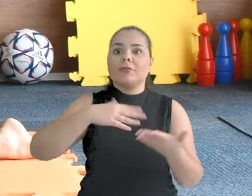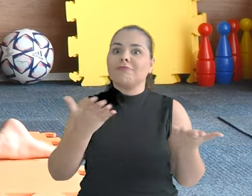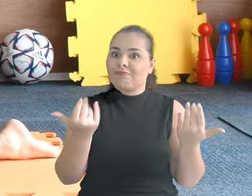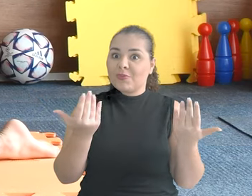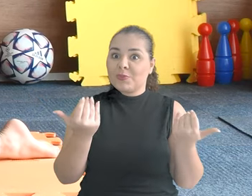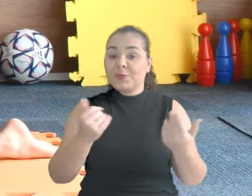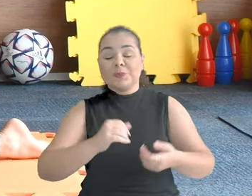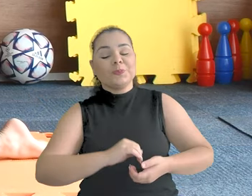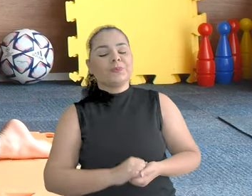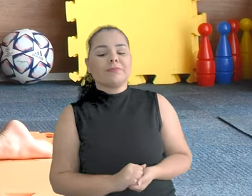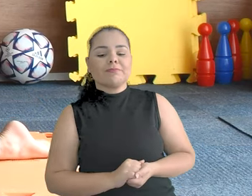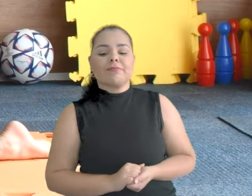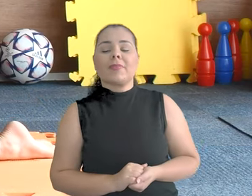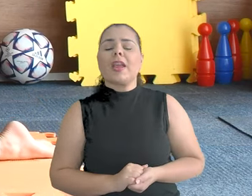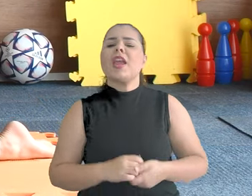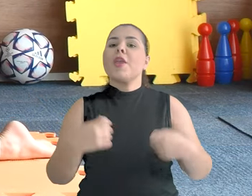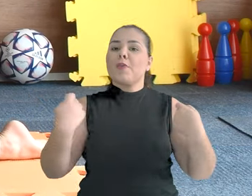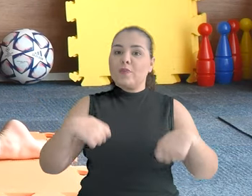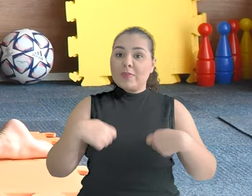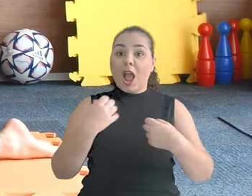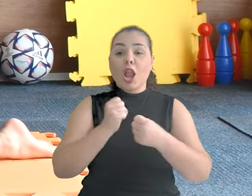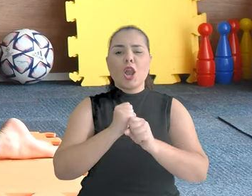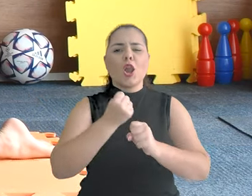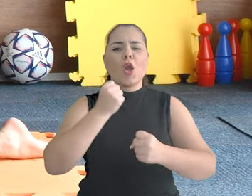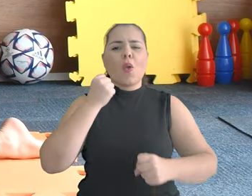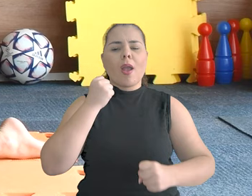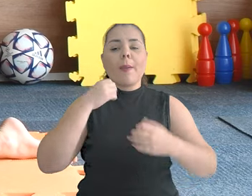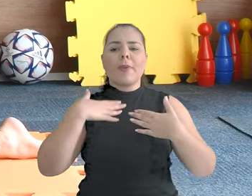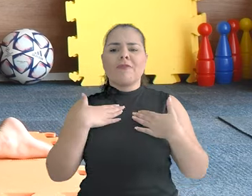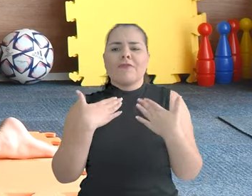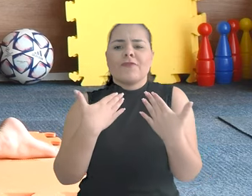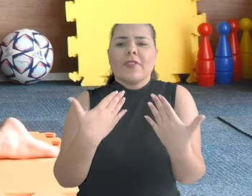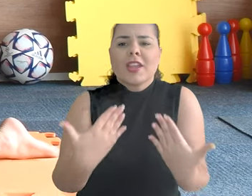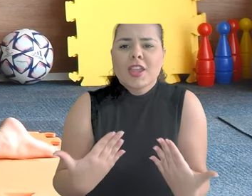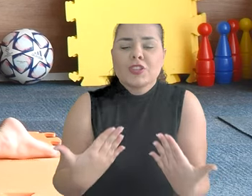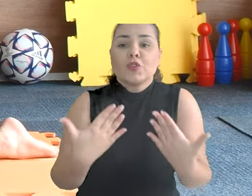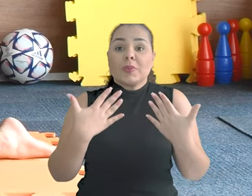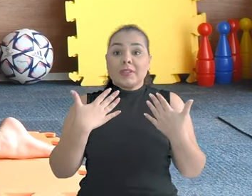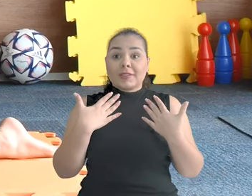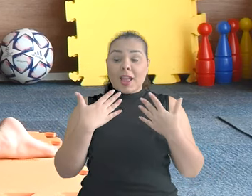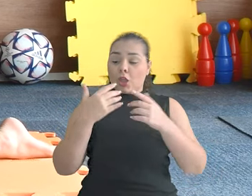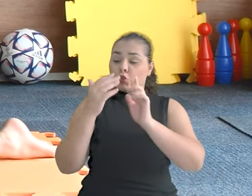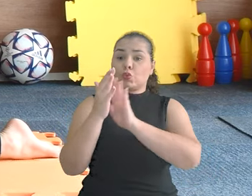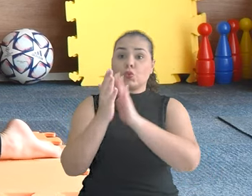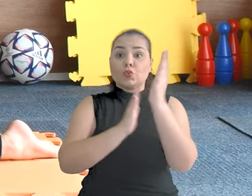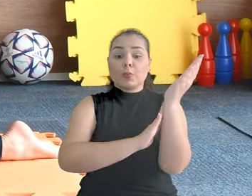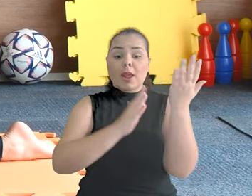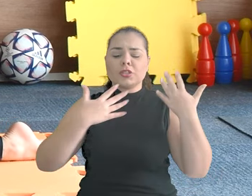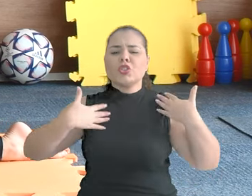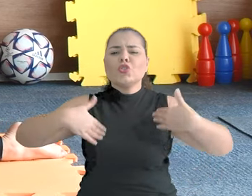frente, para trás. Para frente, sobe o braço.